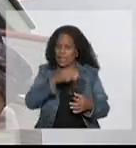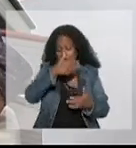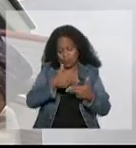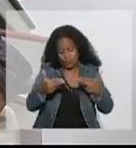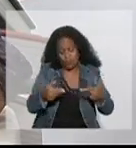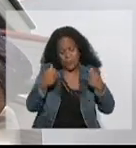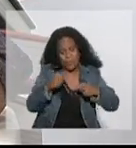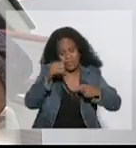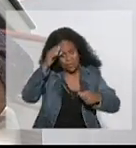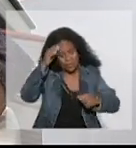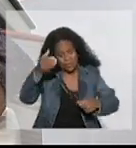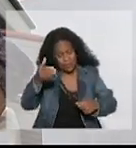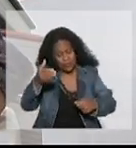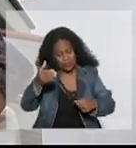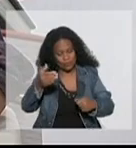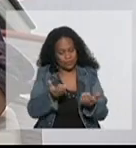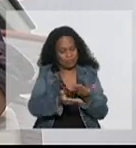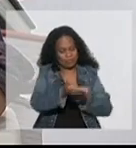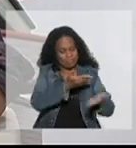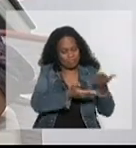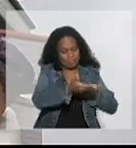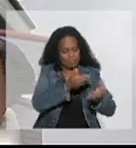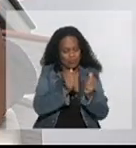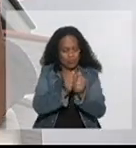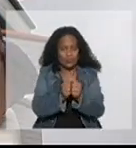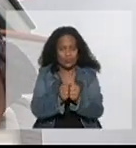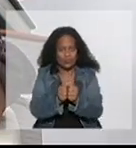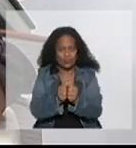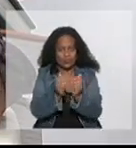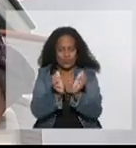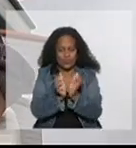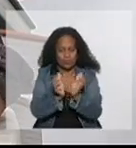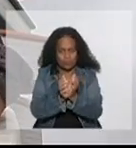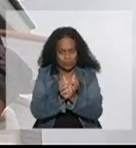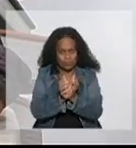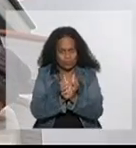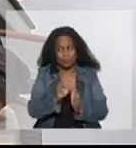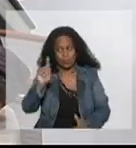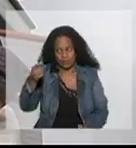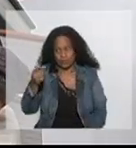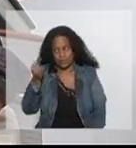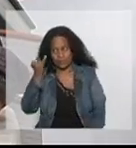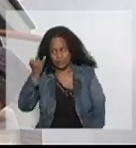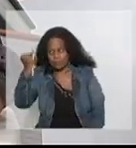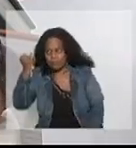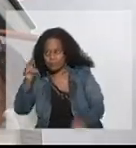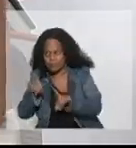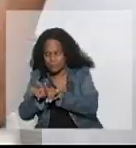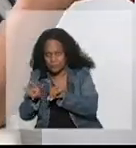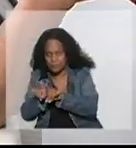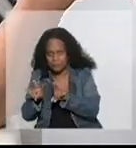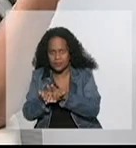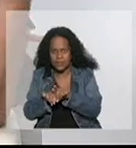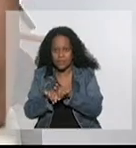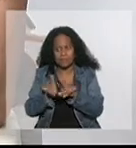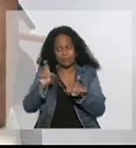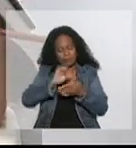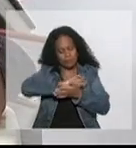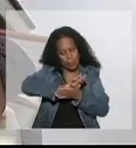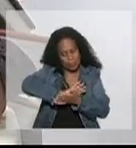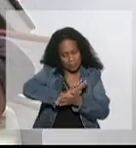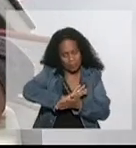decididas coletivamente, as coisas são discutidas. E um outro aspecto que eu acho interessante, que diz respeito até